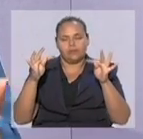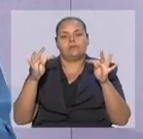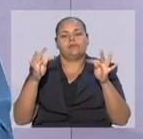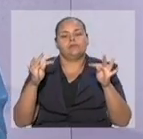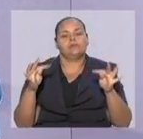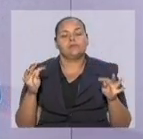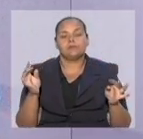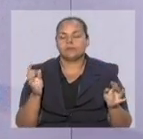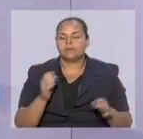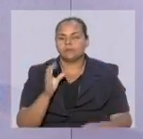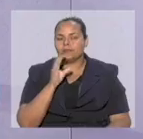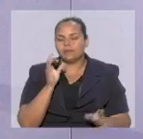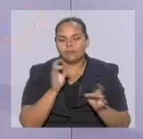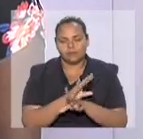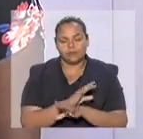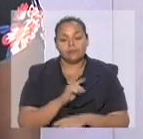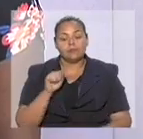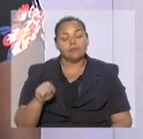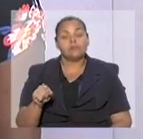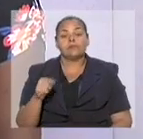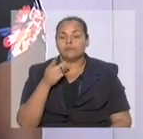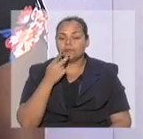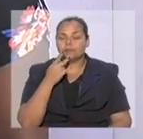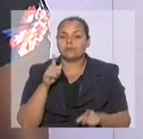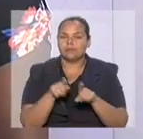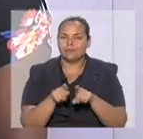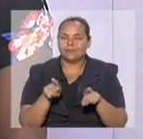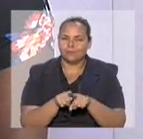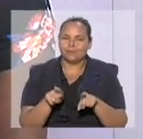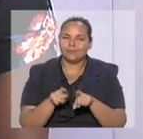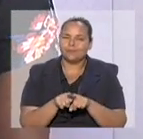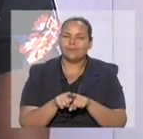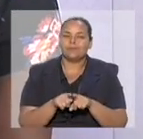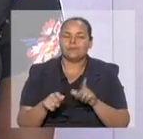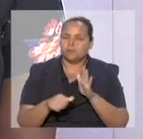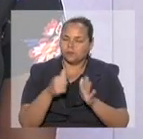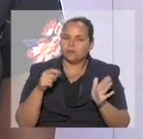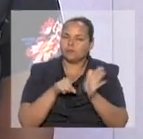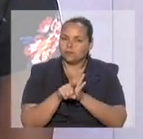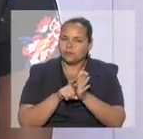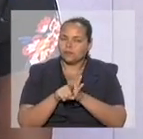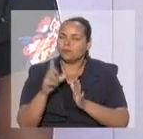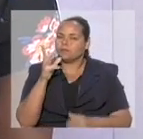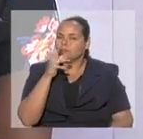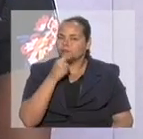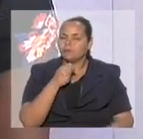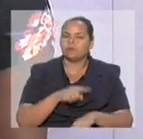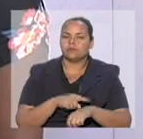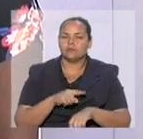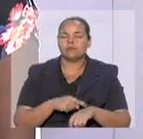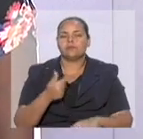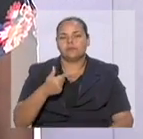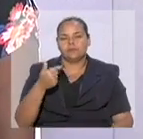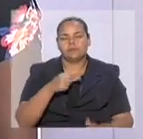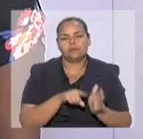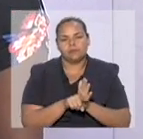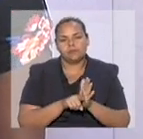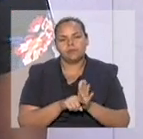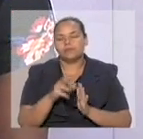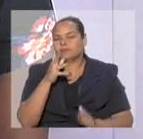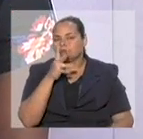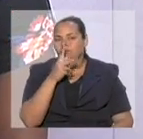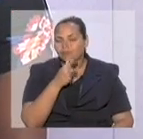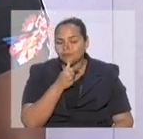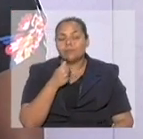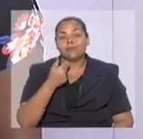tratado em definitivo. Porque, pelo que a senhora está falando também, né, faz um primeiro exame, aí demora mais um tempo, faz um segundo, e aí